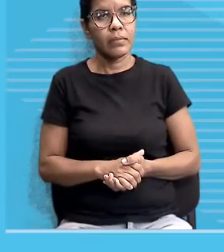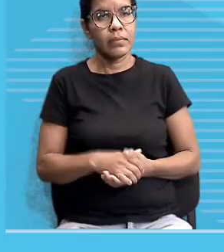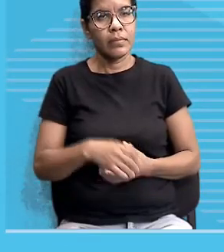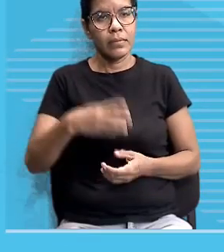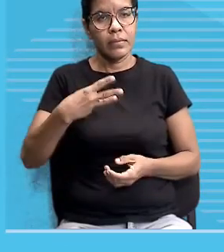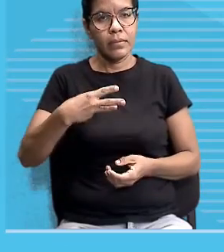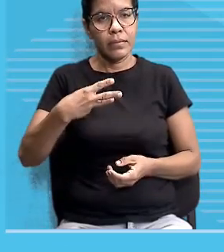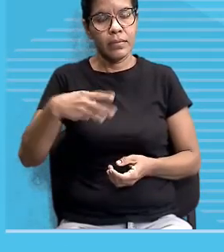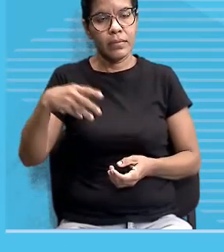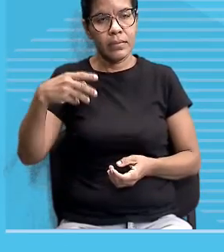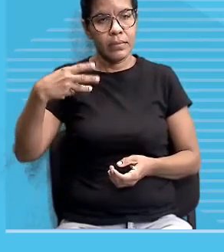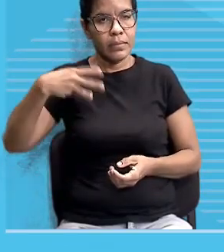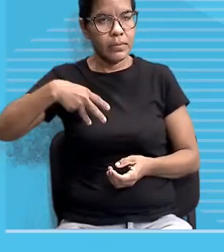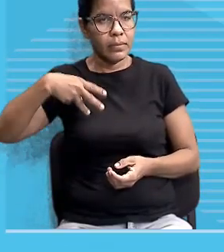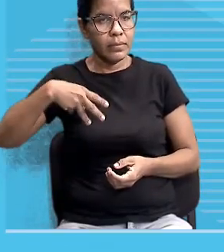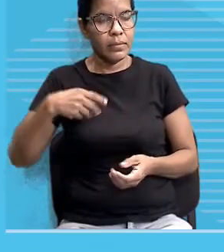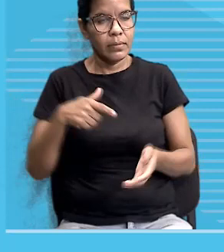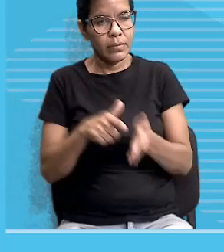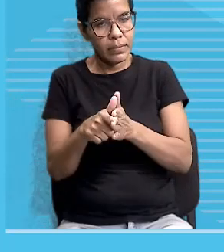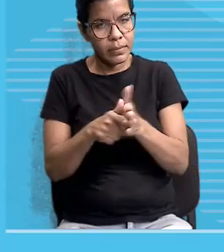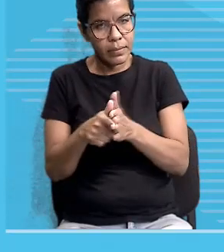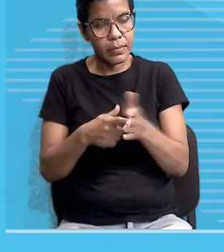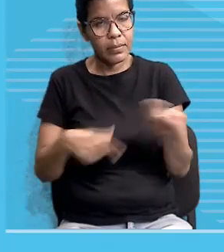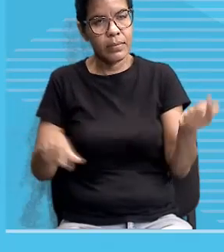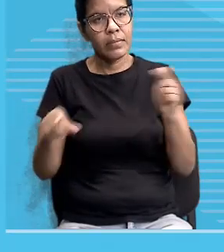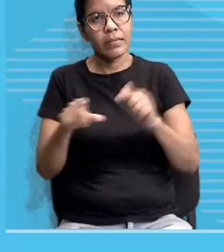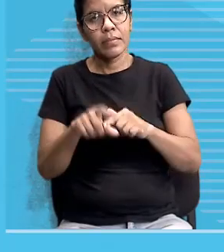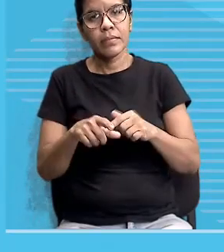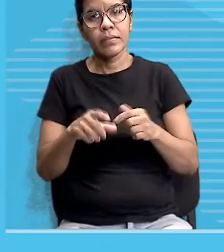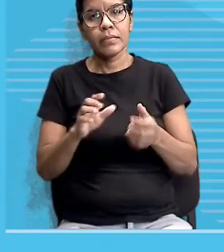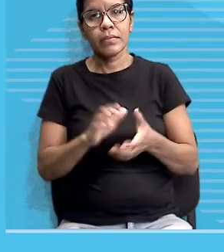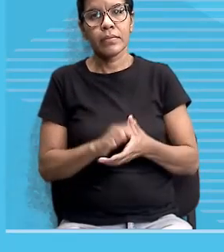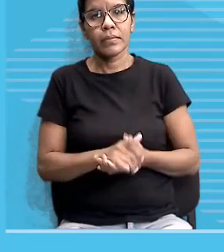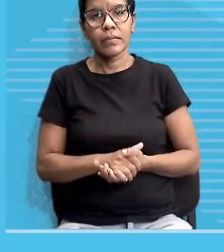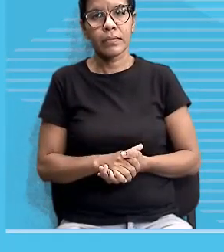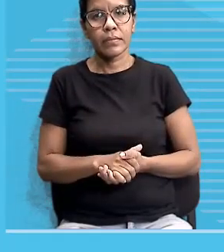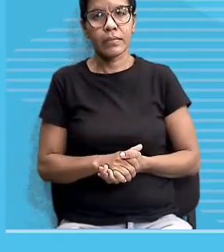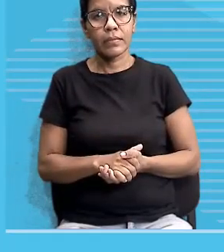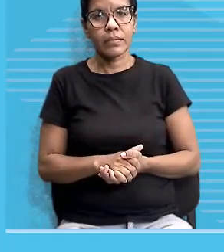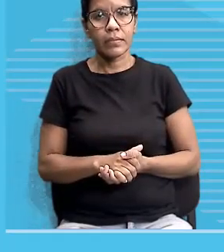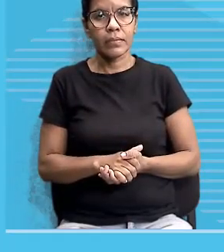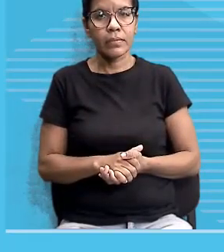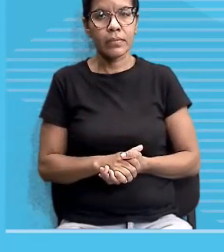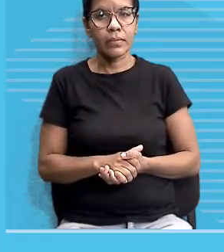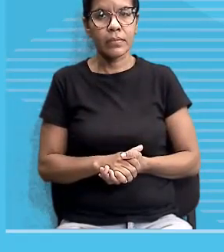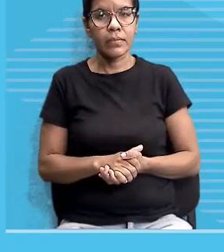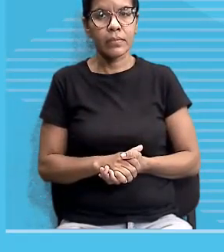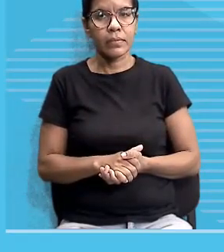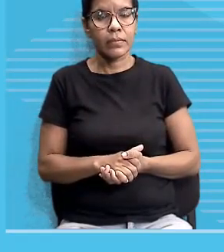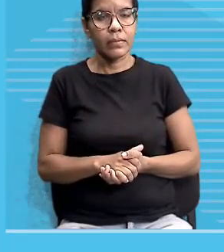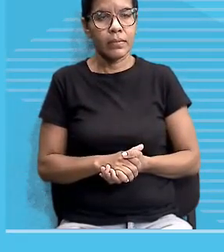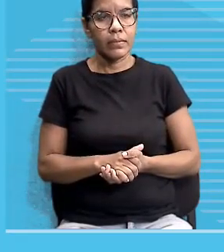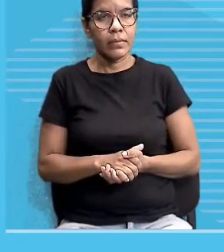3 minutinhos para análise e a gente volta já E aí